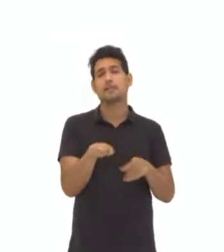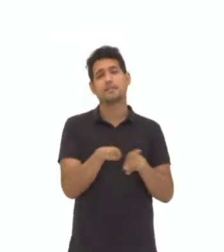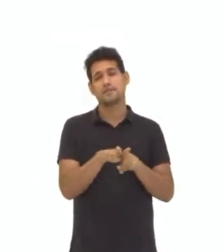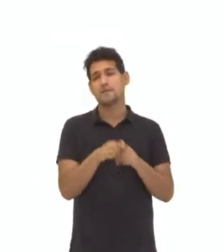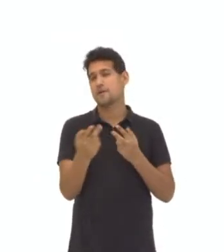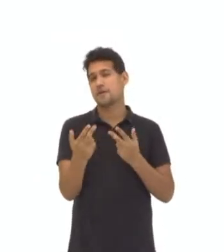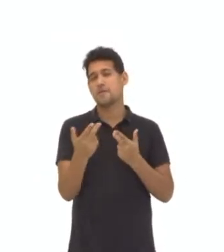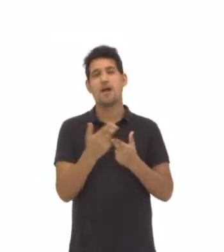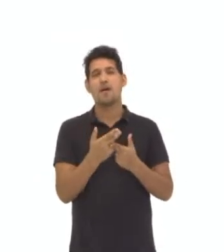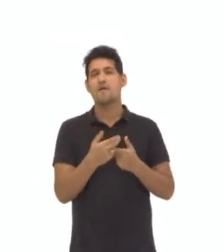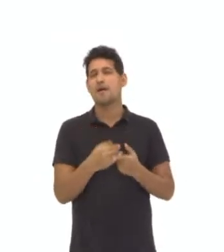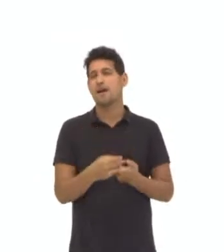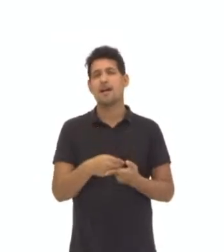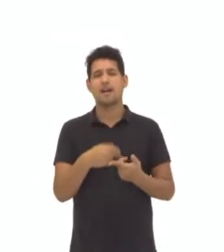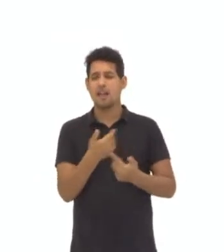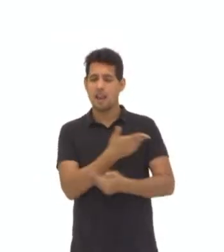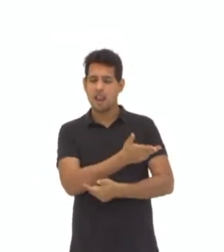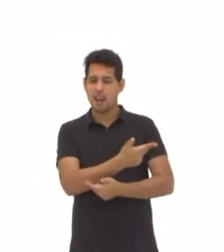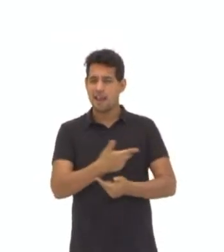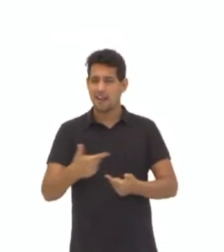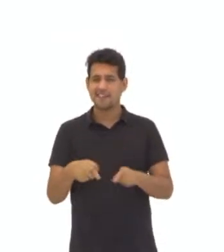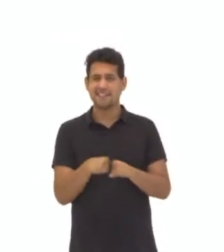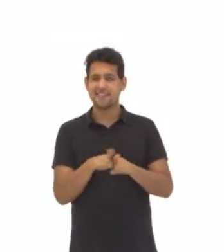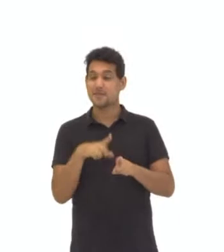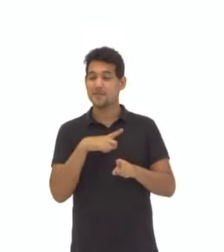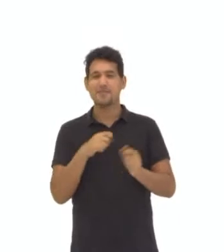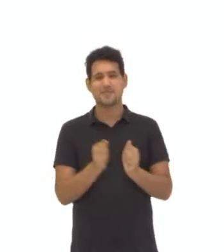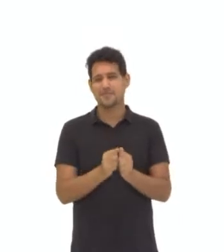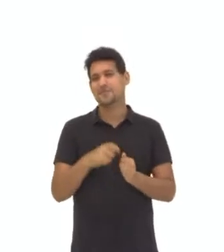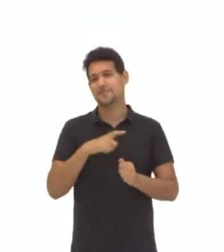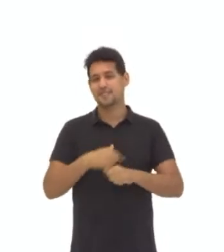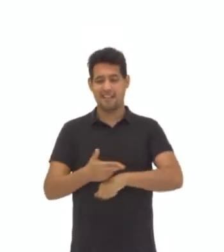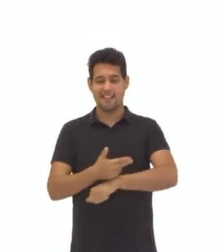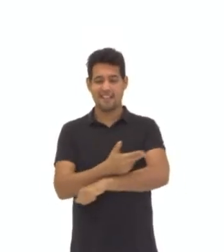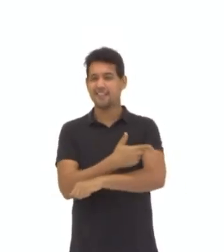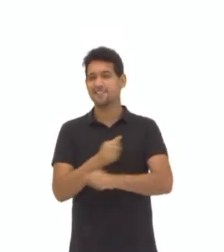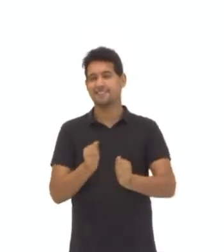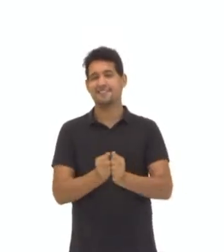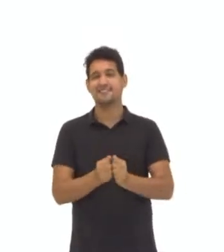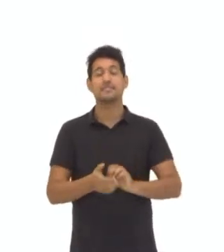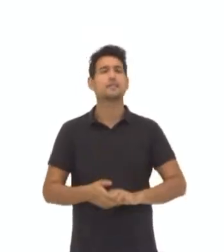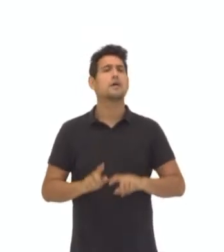vida de outros e não da sua própria vida, certo? Então vamos adiante aqui.